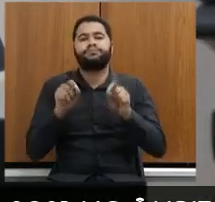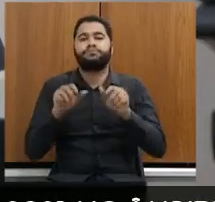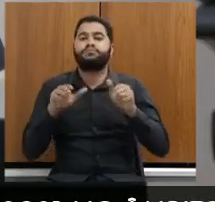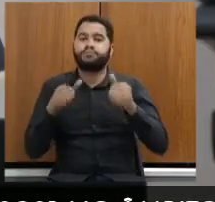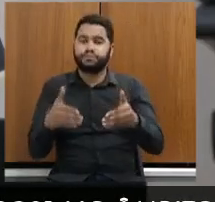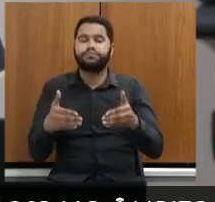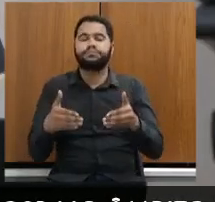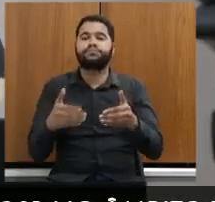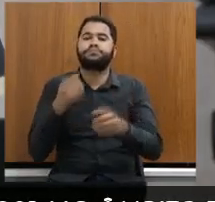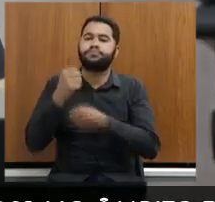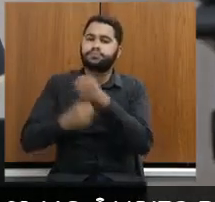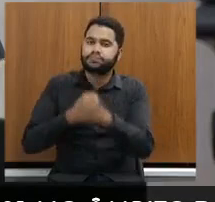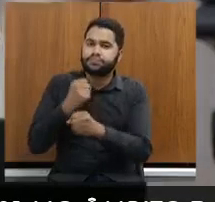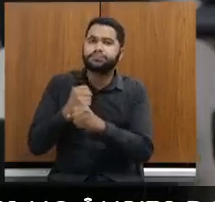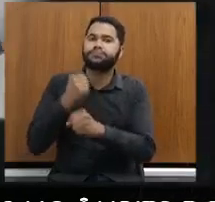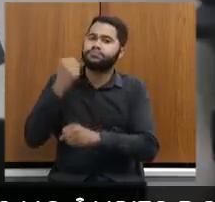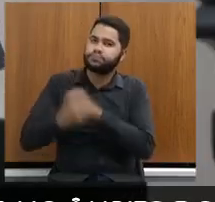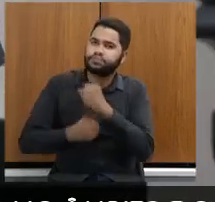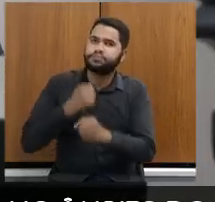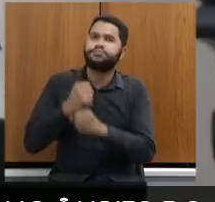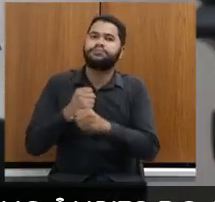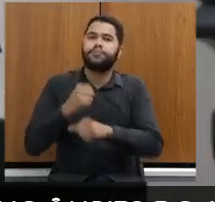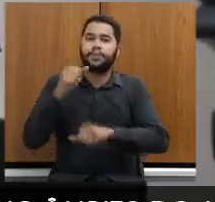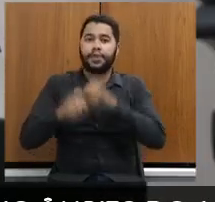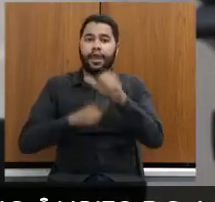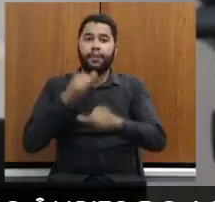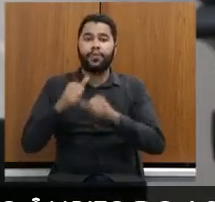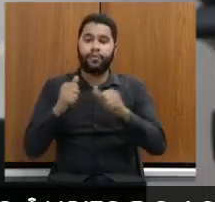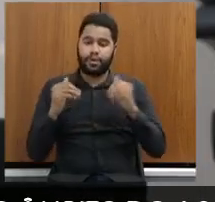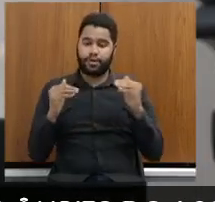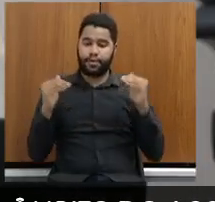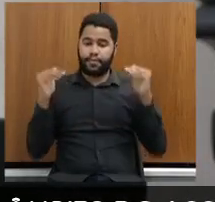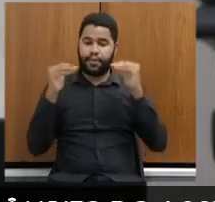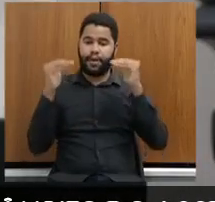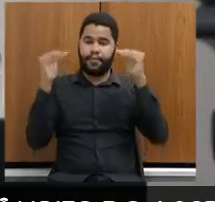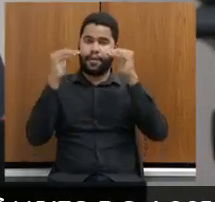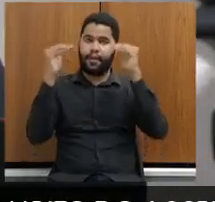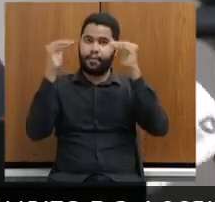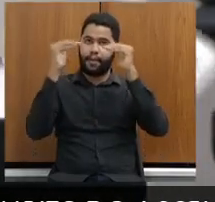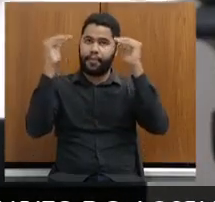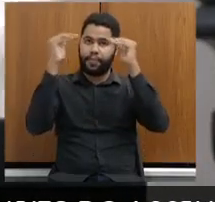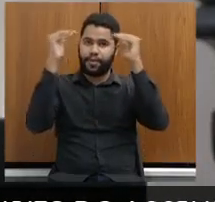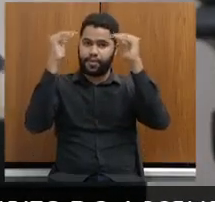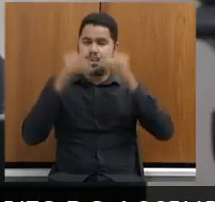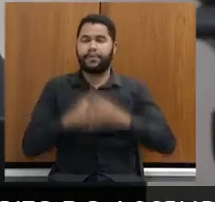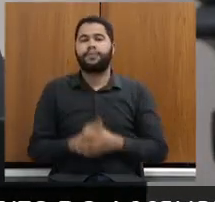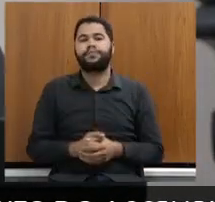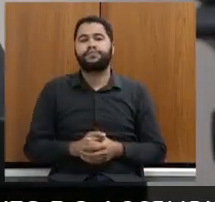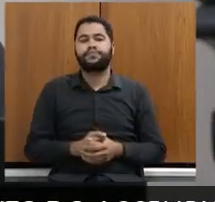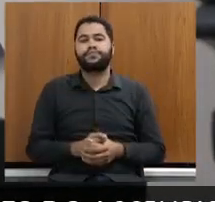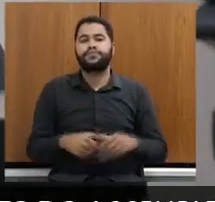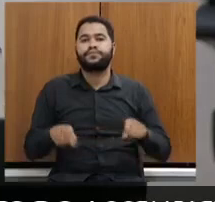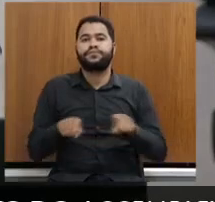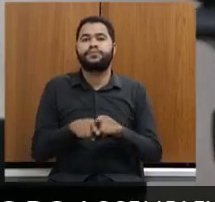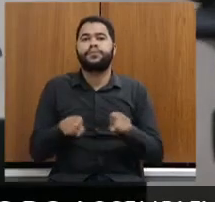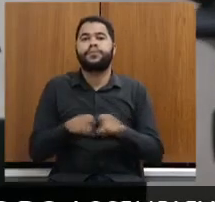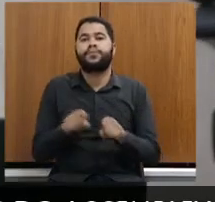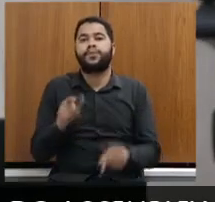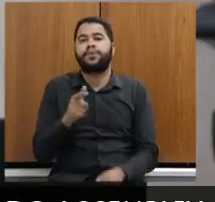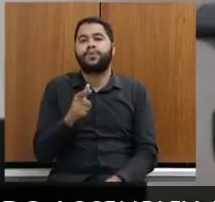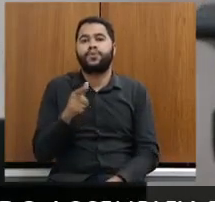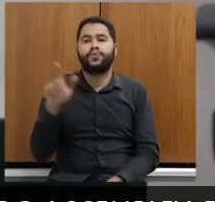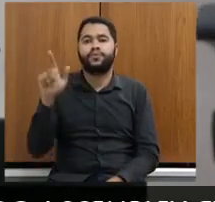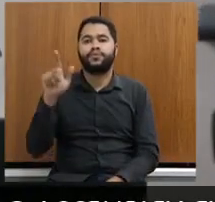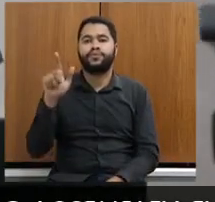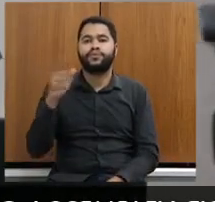especificando a ano bem como a mudança do nível em que o servidor se encontra para o livro subsequente e o outro